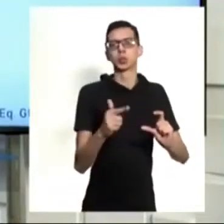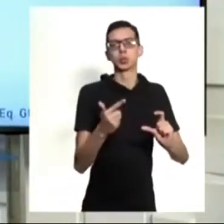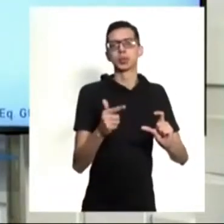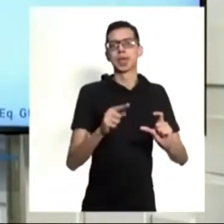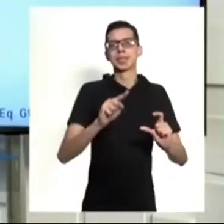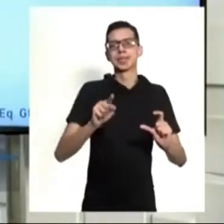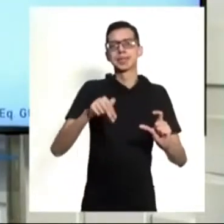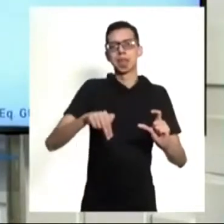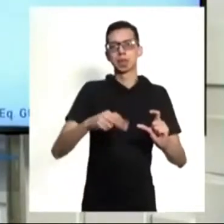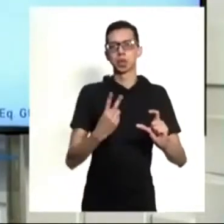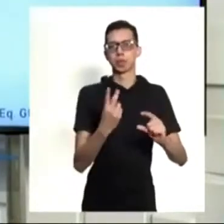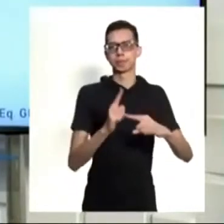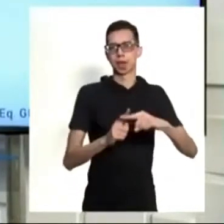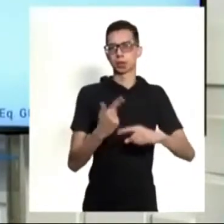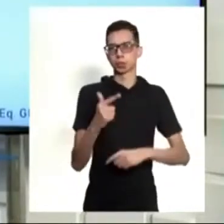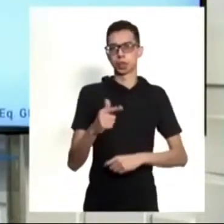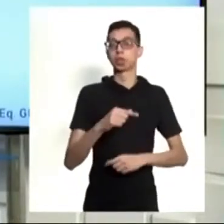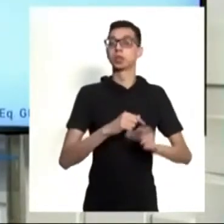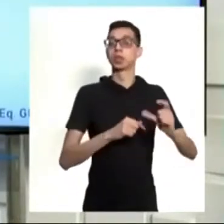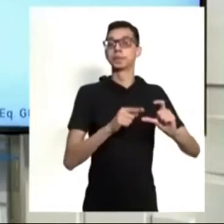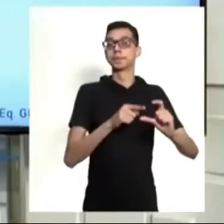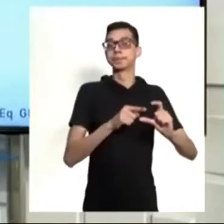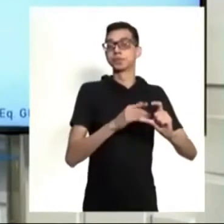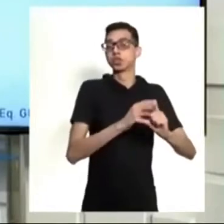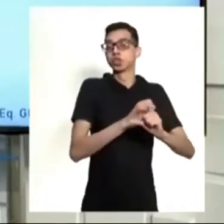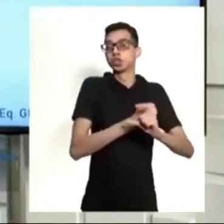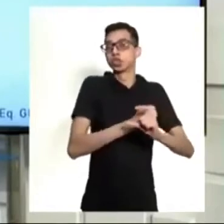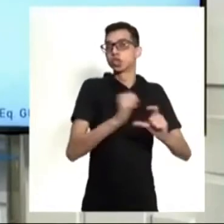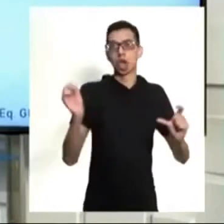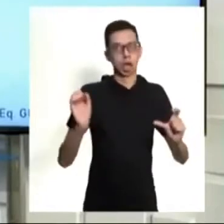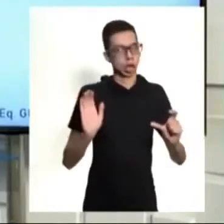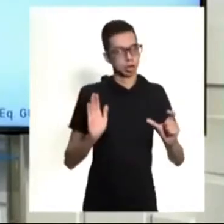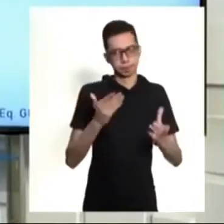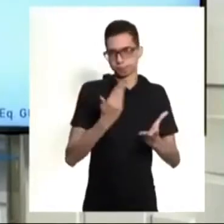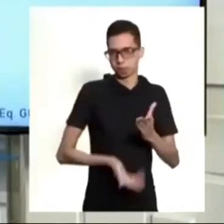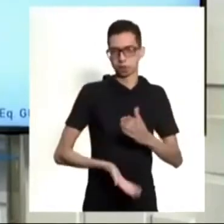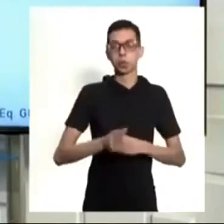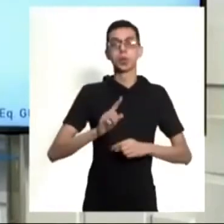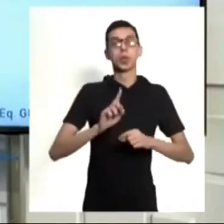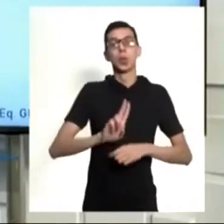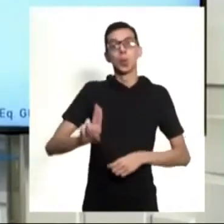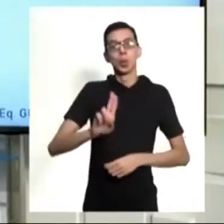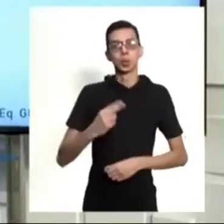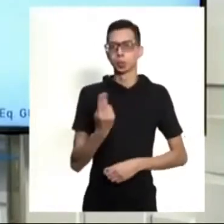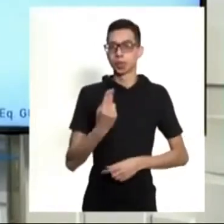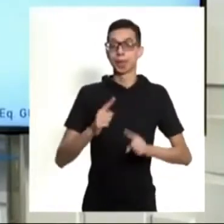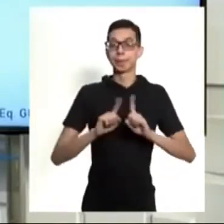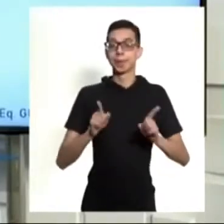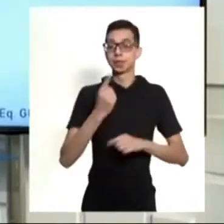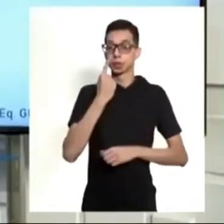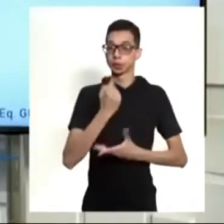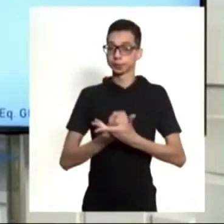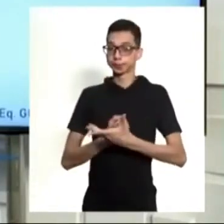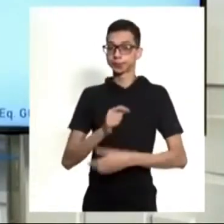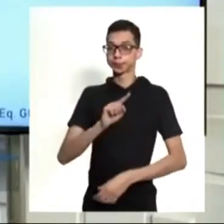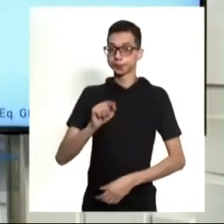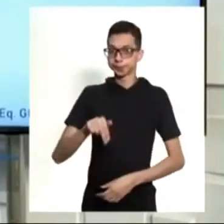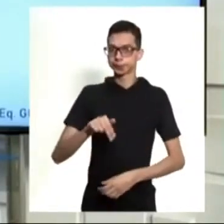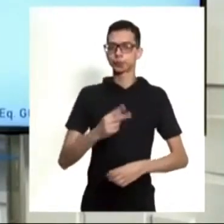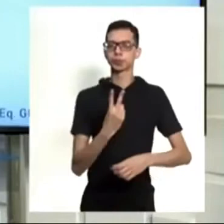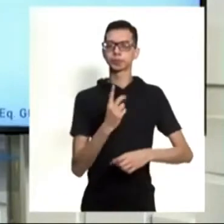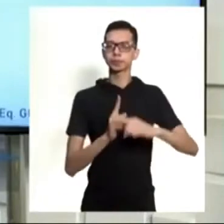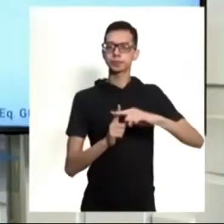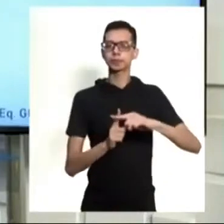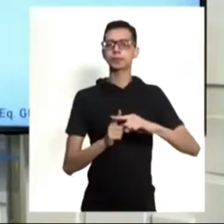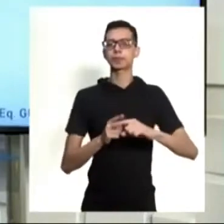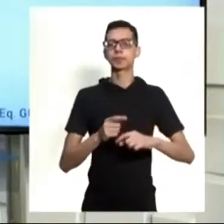elétrons. Essa pilha para de funcionar. Mas, o que acontece? Como vai acontecendo essa reação e vai formando muito zinco 2+, essa solução vai